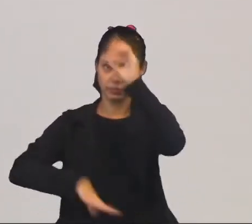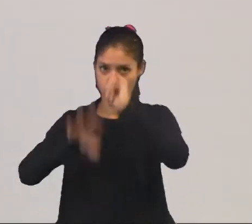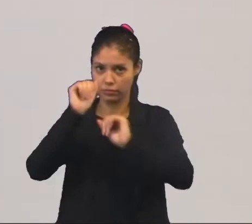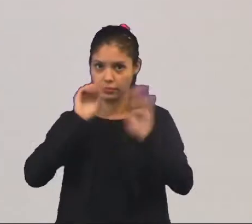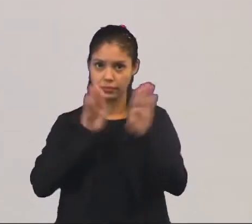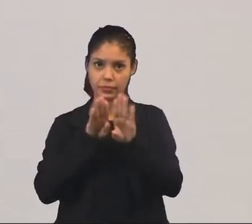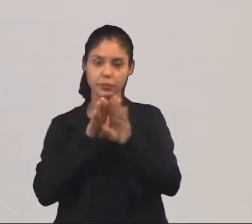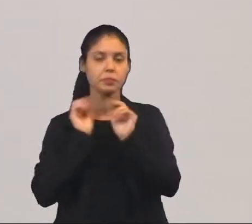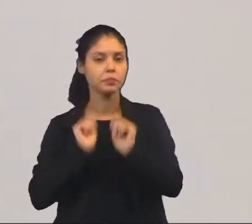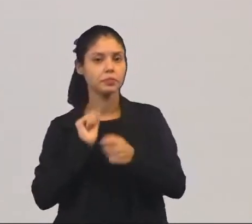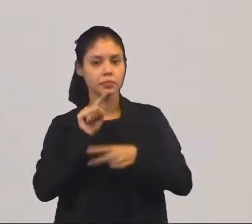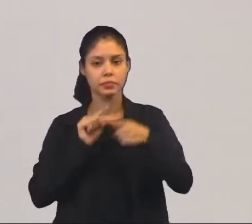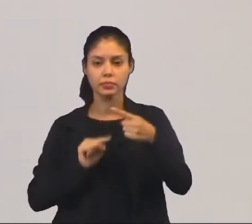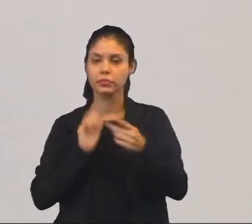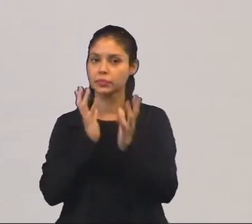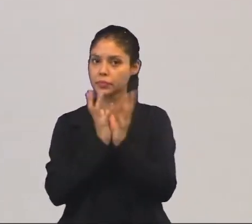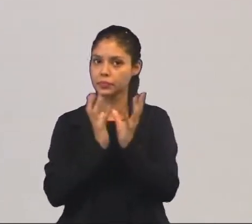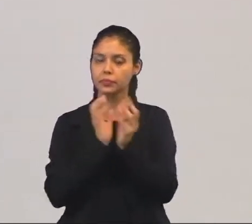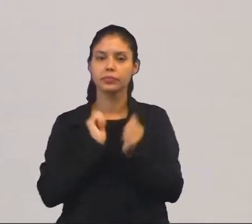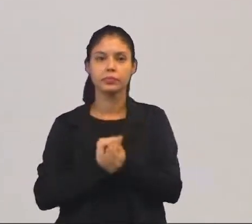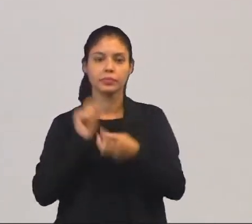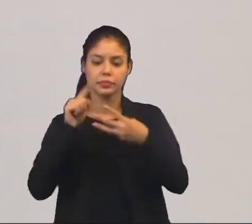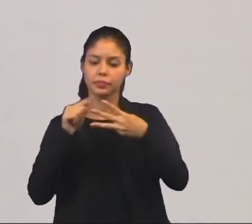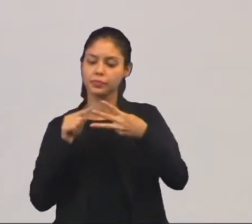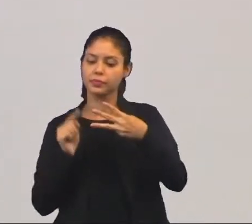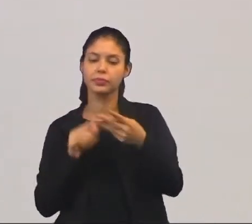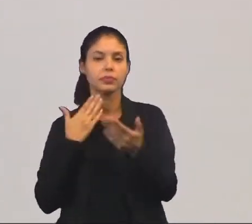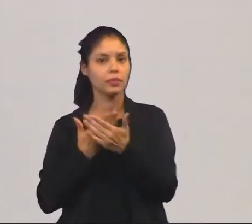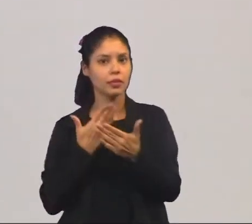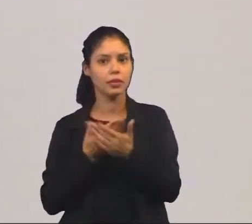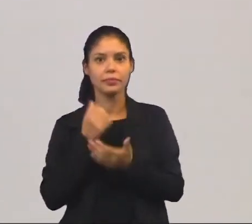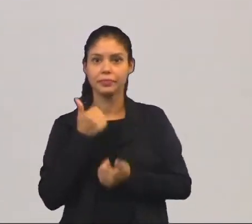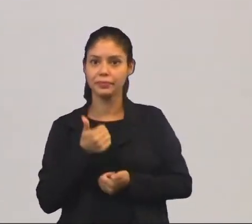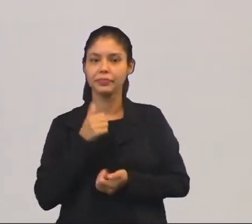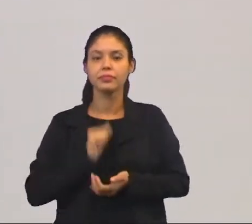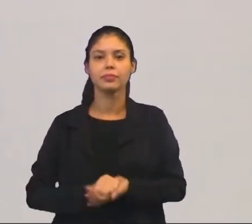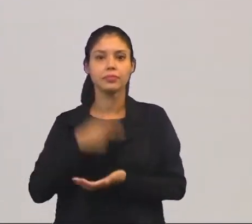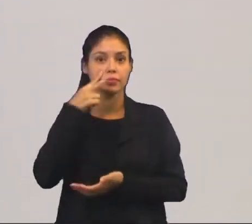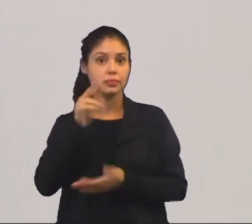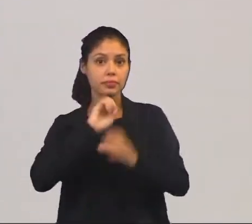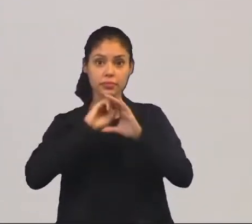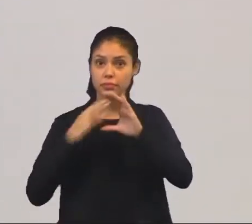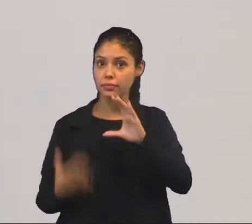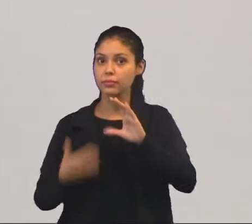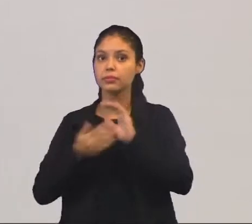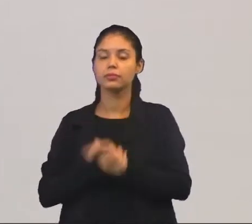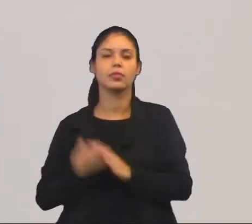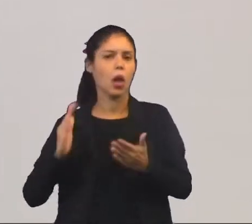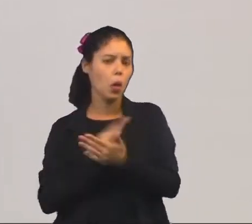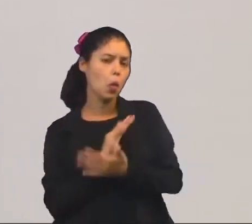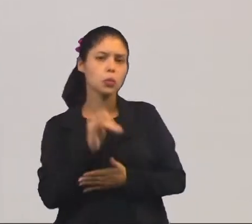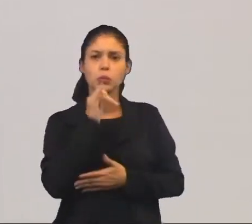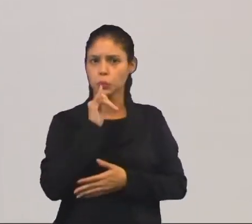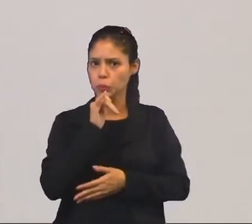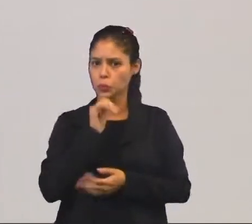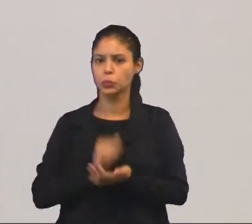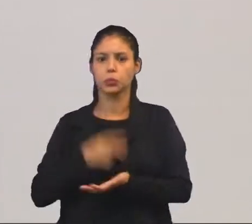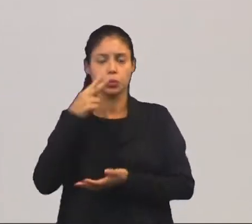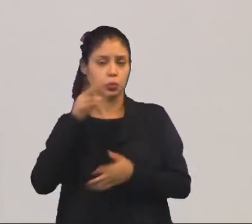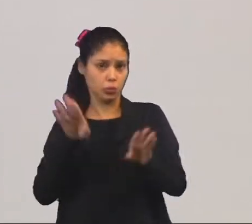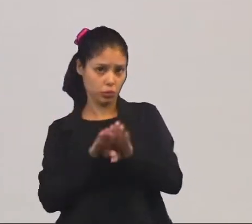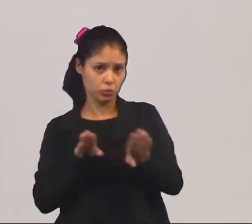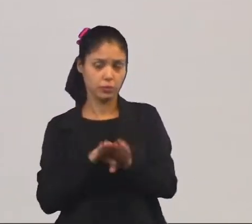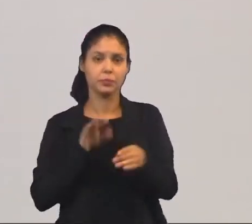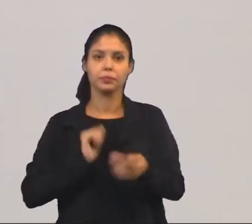que os alimentos podem ser divididos em grupos, que são 3 que nós estudamos, não é mesmo? Vimos as características, alguns exemplos. Vimos